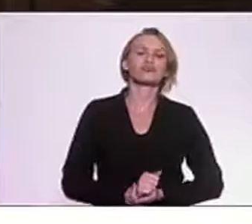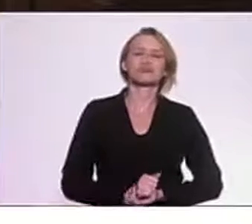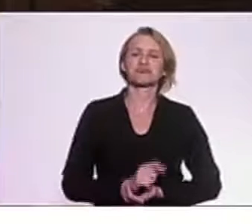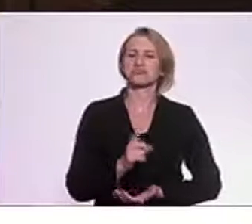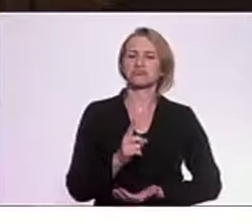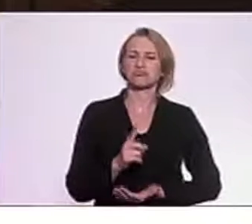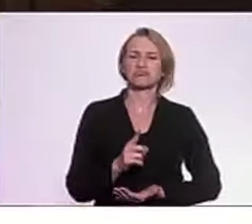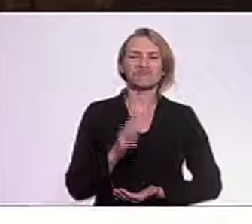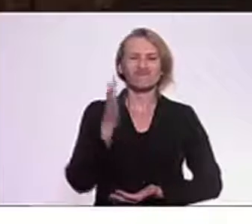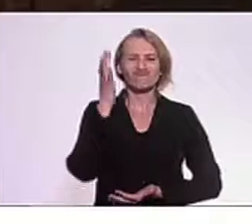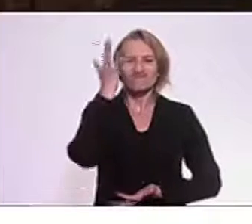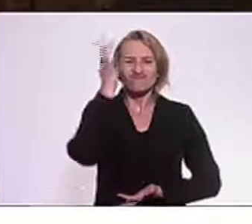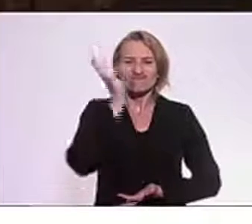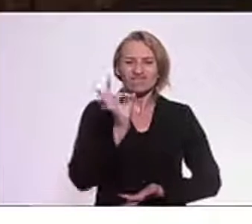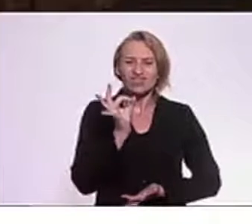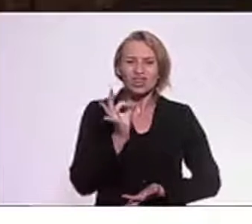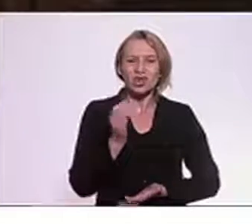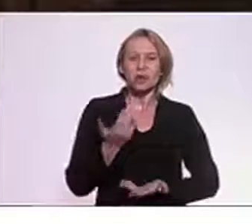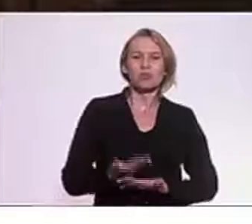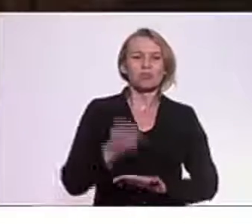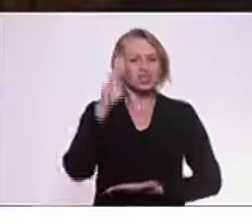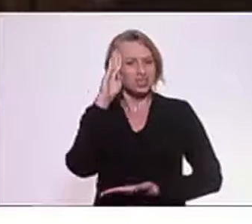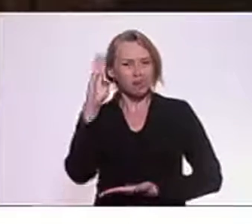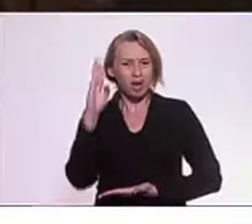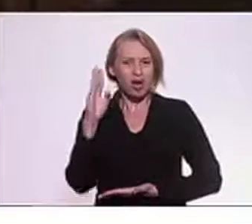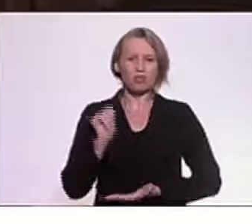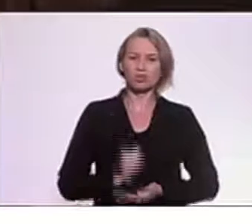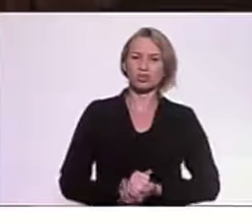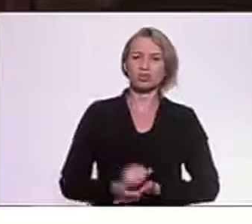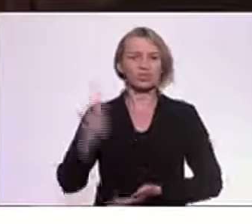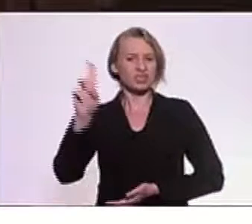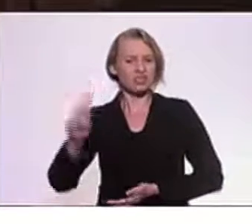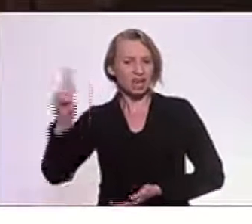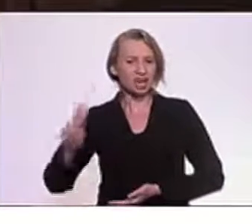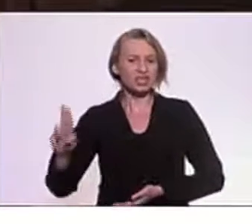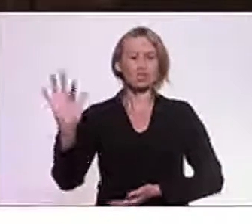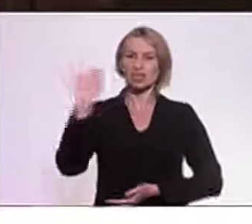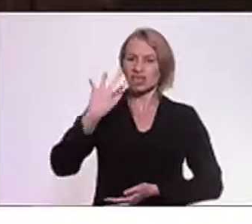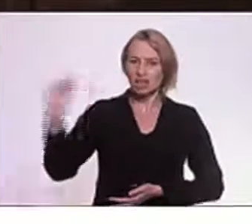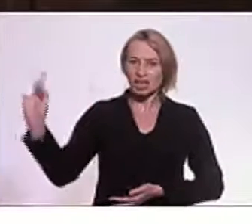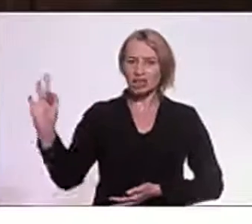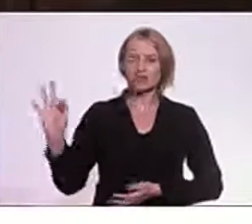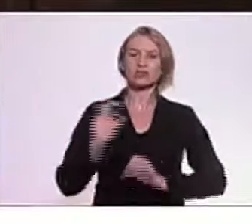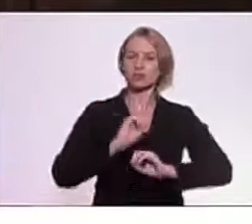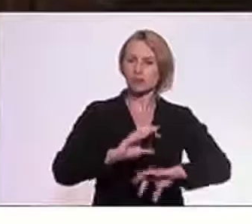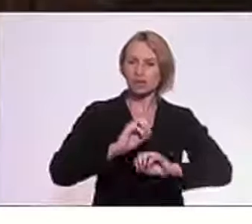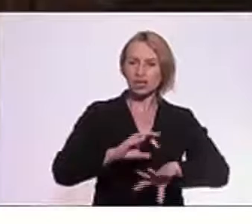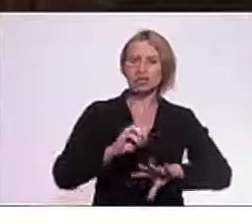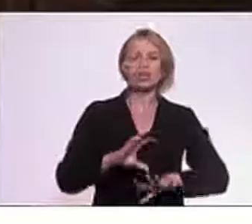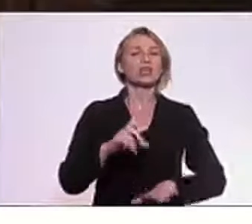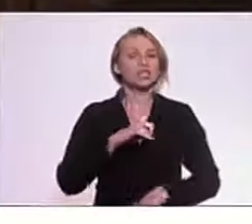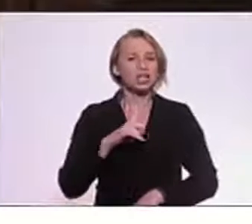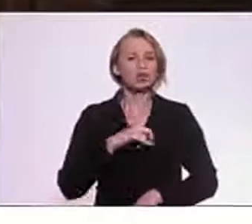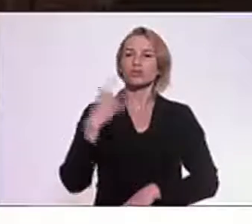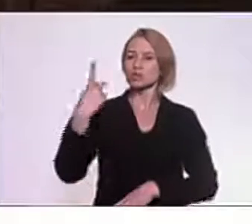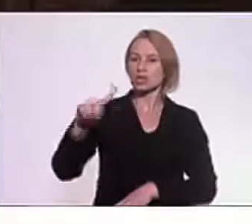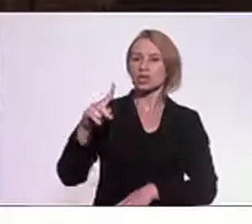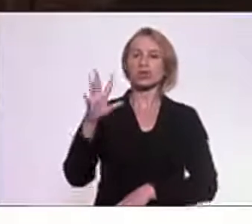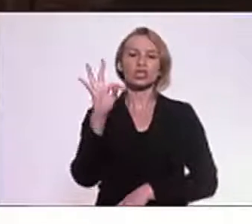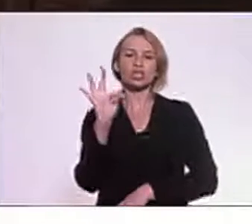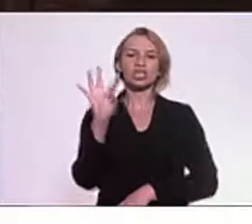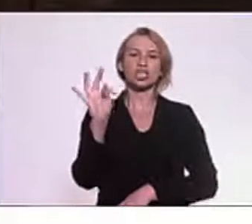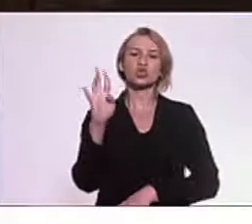abertas. Enquanto isso, o ministro da Educação segue na sua guerra ideológica, no seu libelo acusatório, na sua sanha persecutória contra